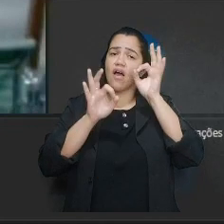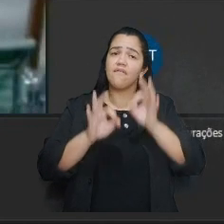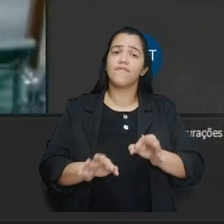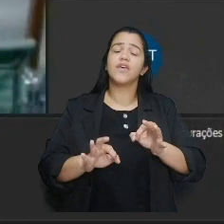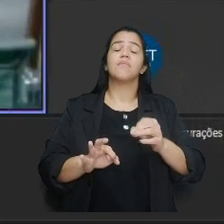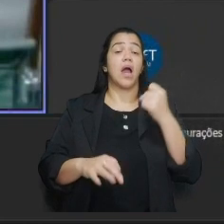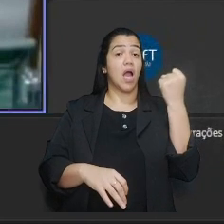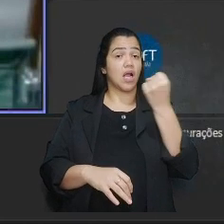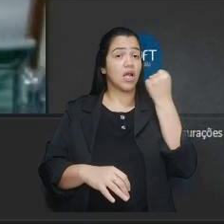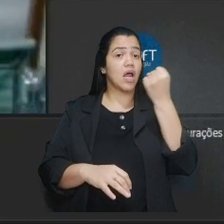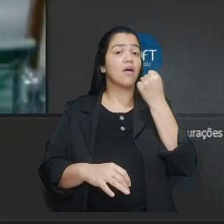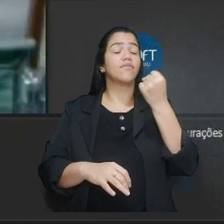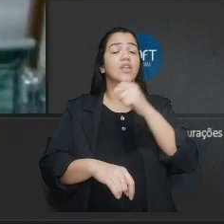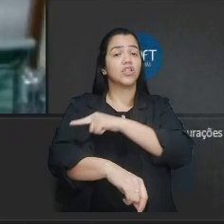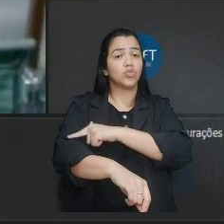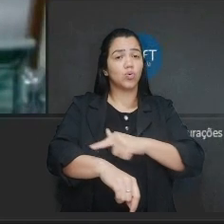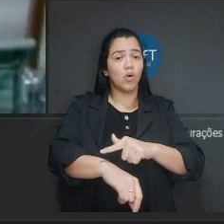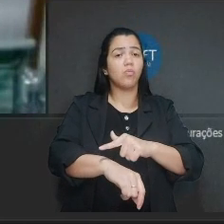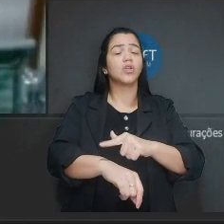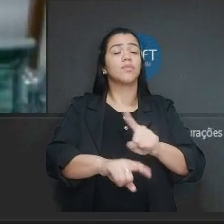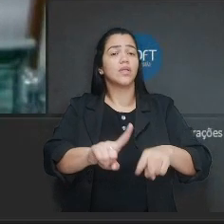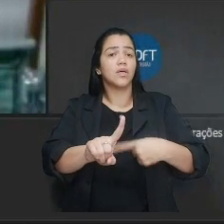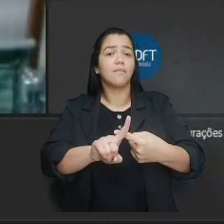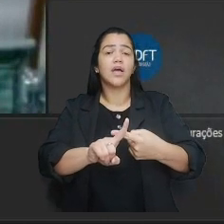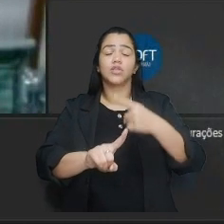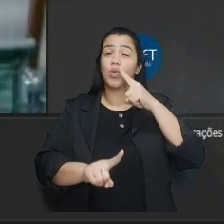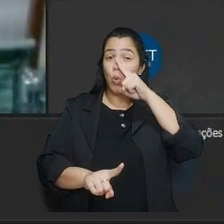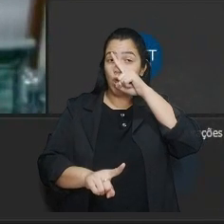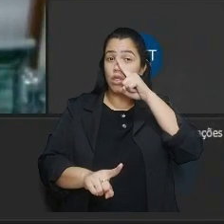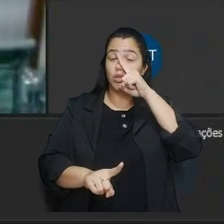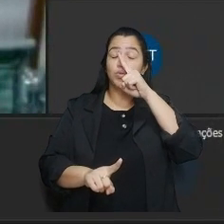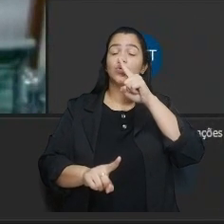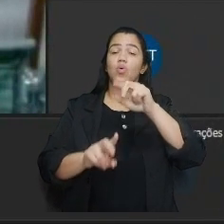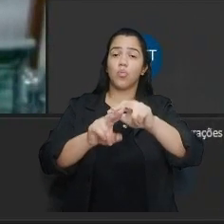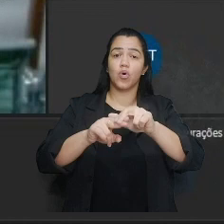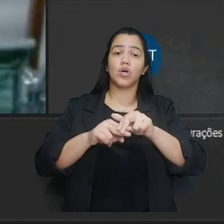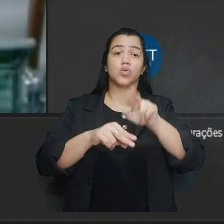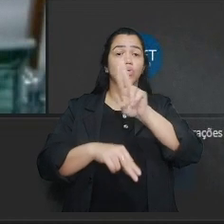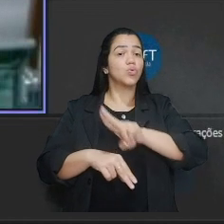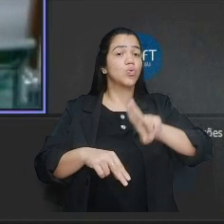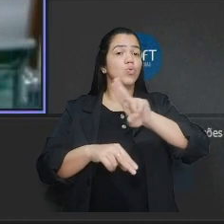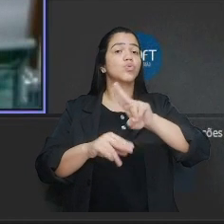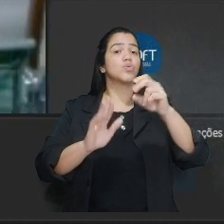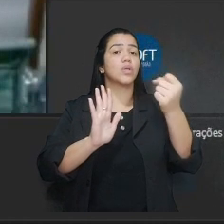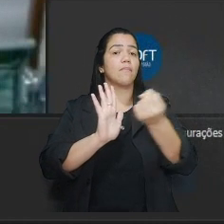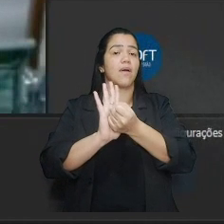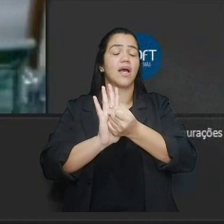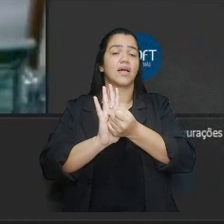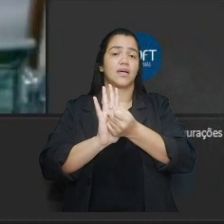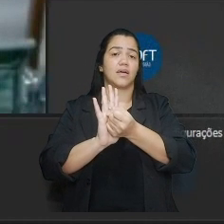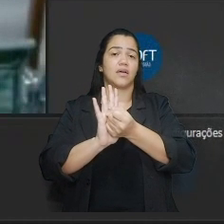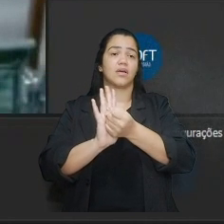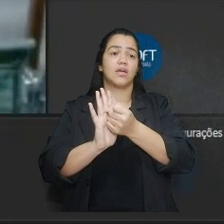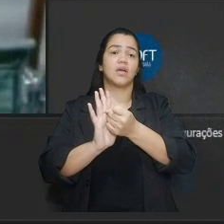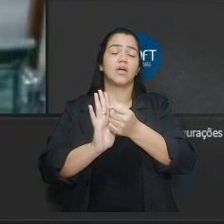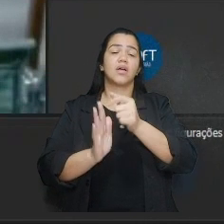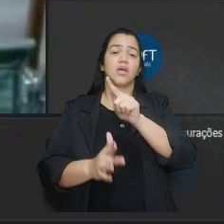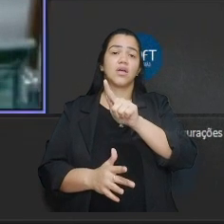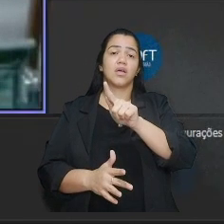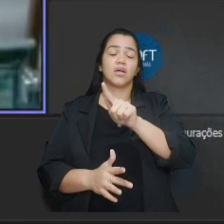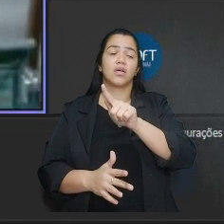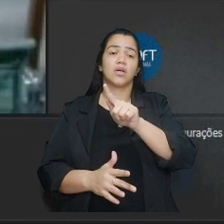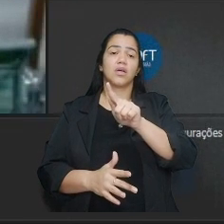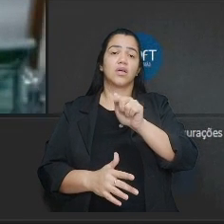Excelência reafirma a gravidade das condutas e o risco existente pelo uso indevido